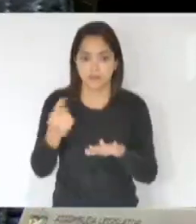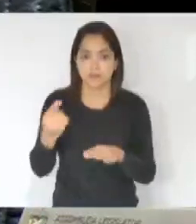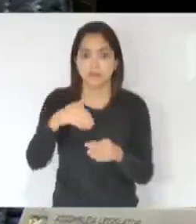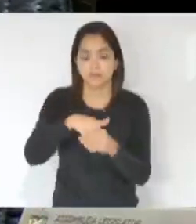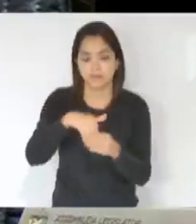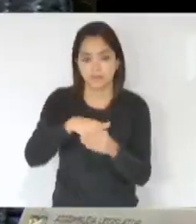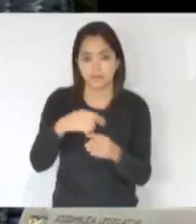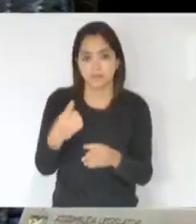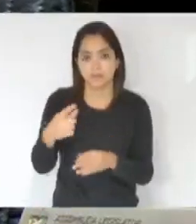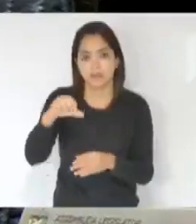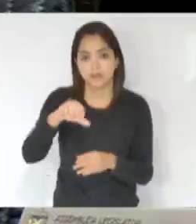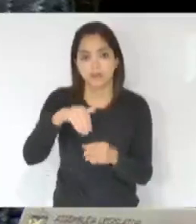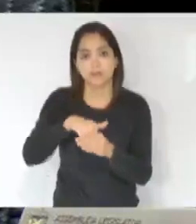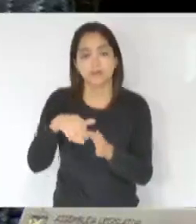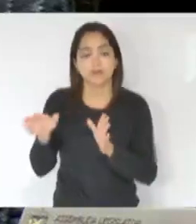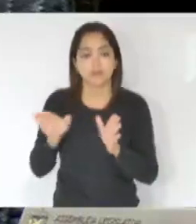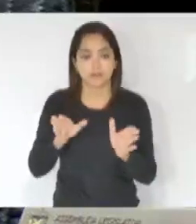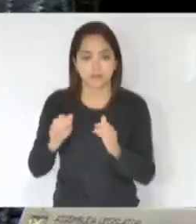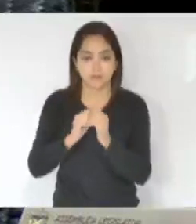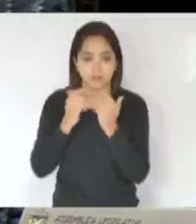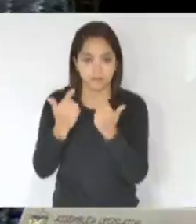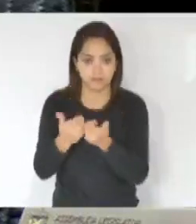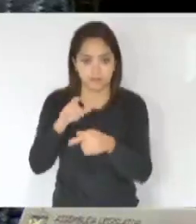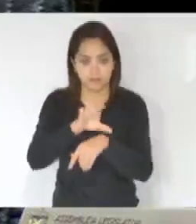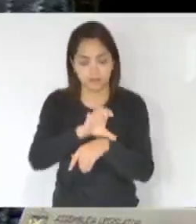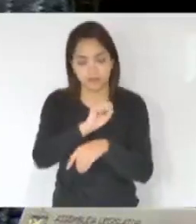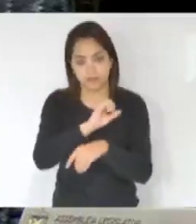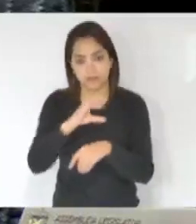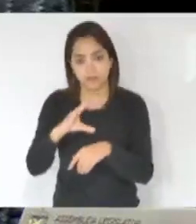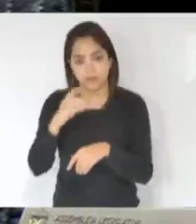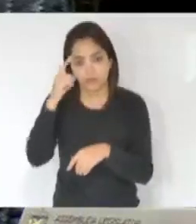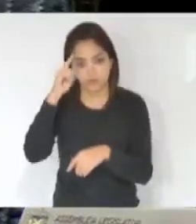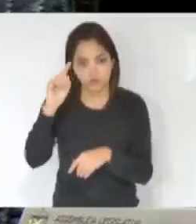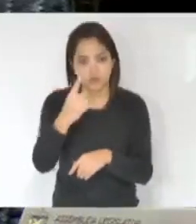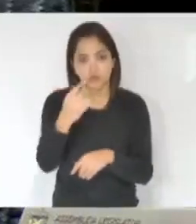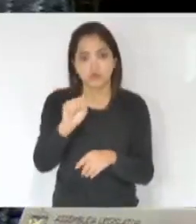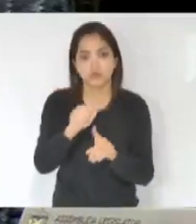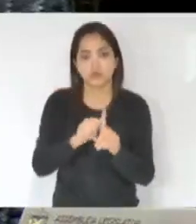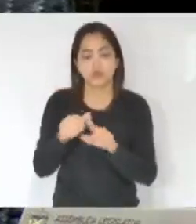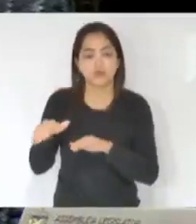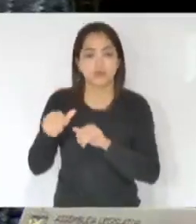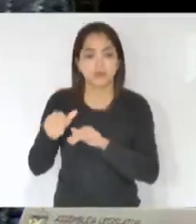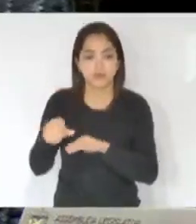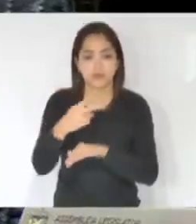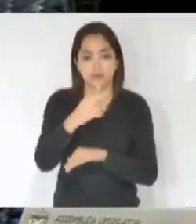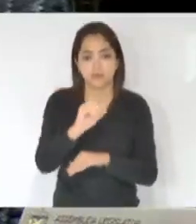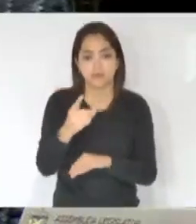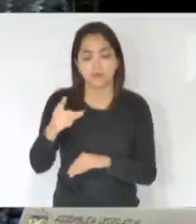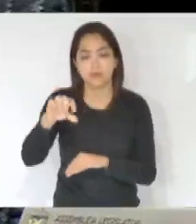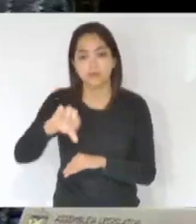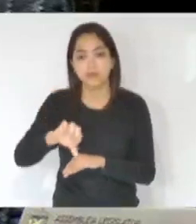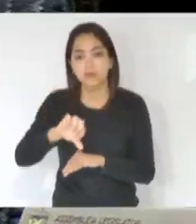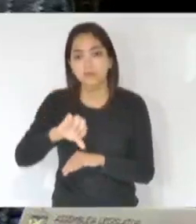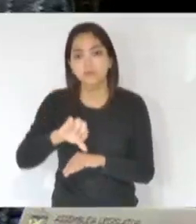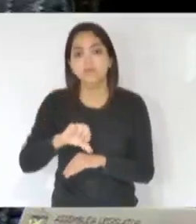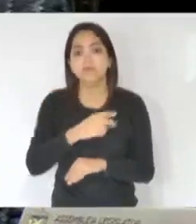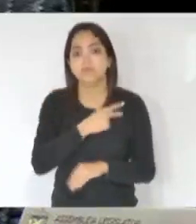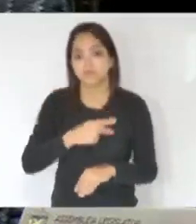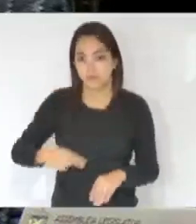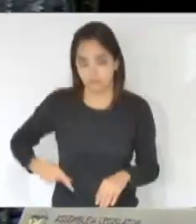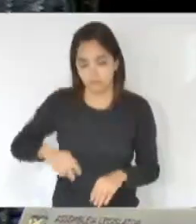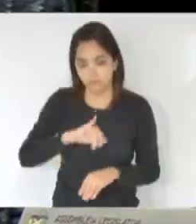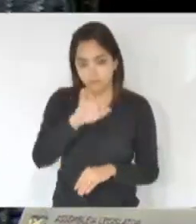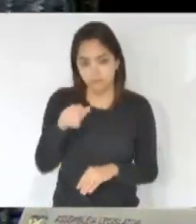sessão legislativa do 19ª legislatura da Assembleia Legislativa do Estado de Santa Catarina, realizada em 18 de setembro de 2019. Presidente, deputado Júlio Garcia, secretaria de